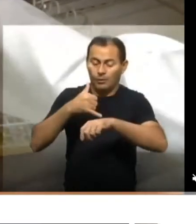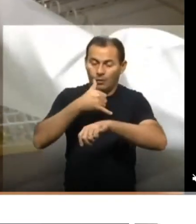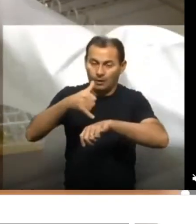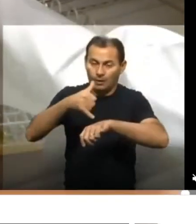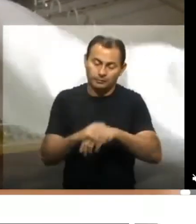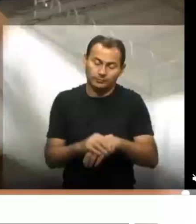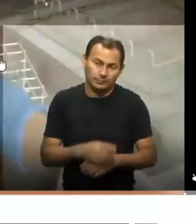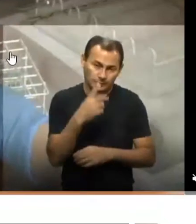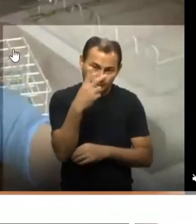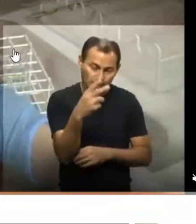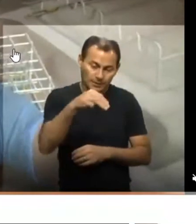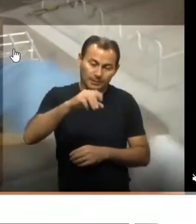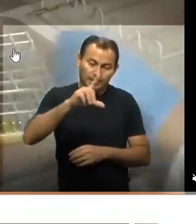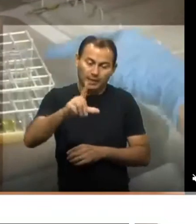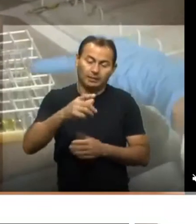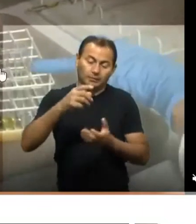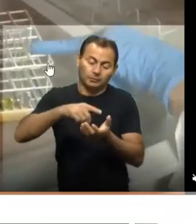Depois que eu coloquei, né, esse